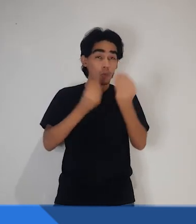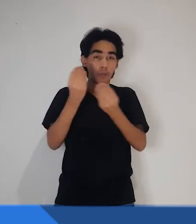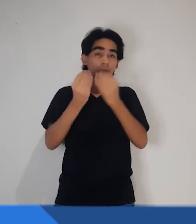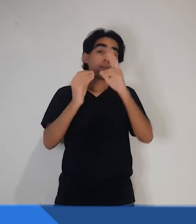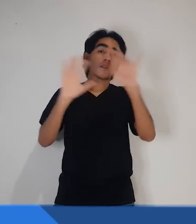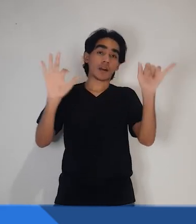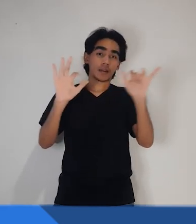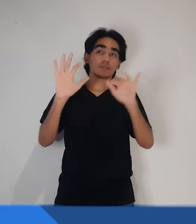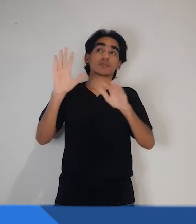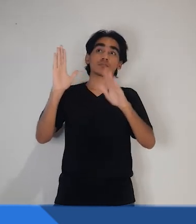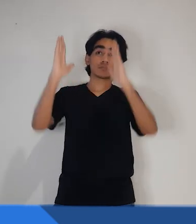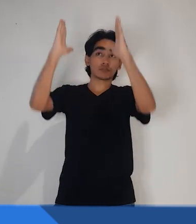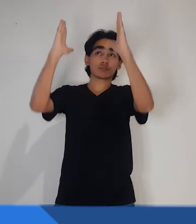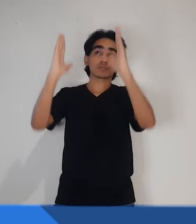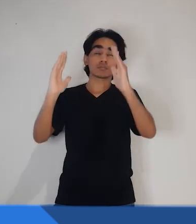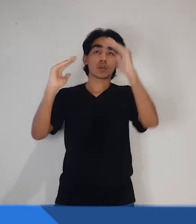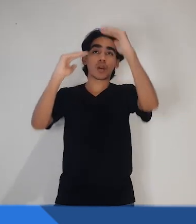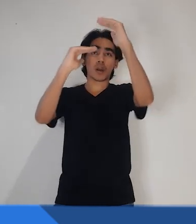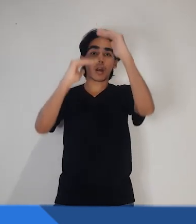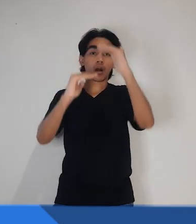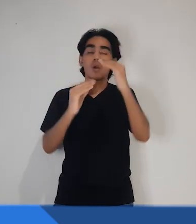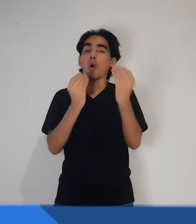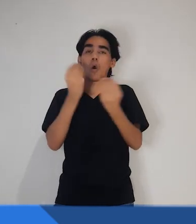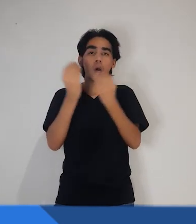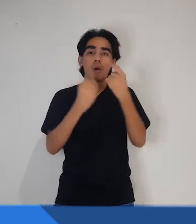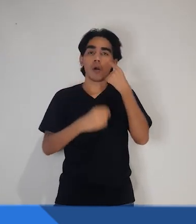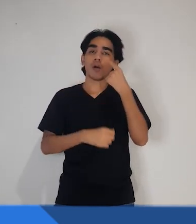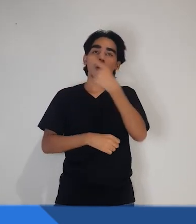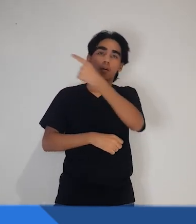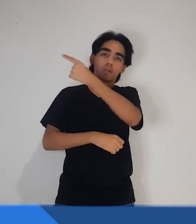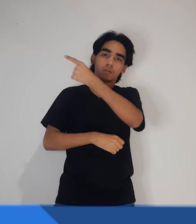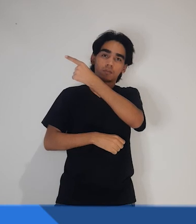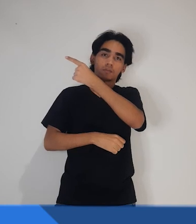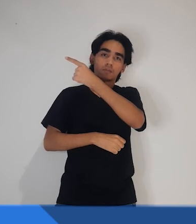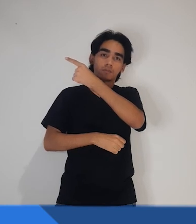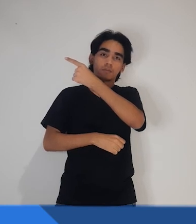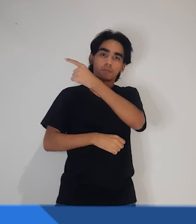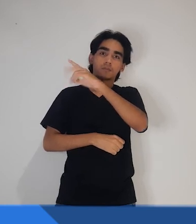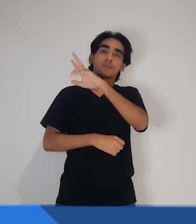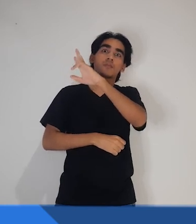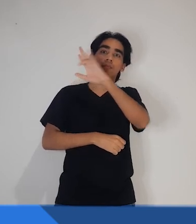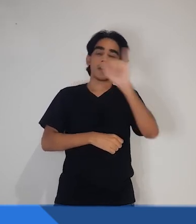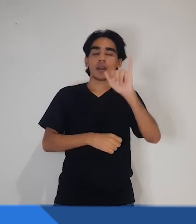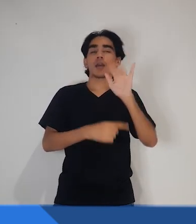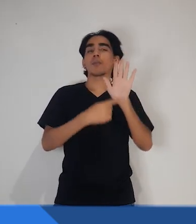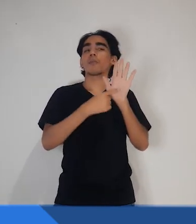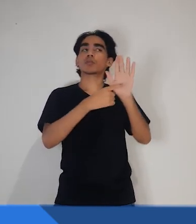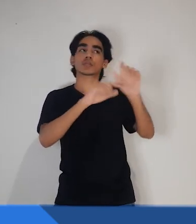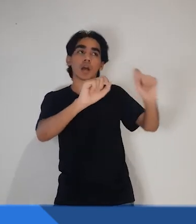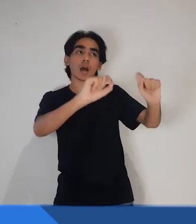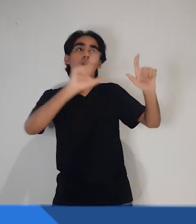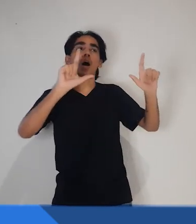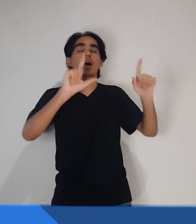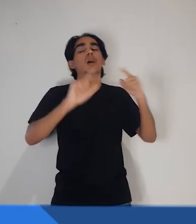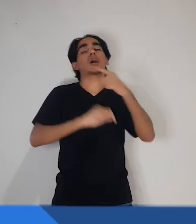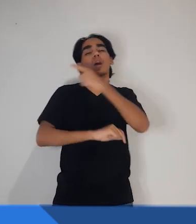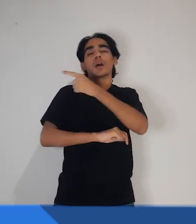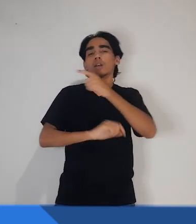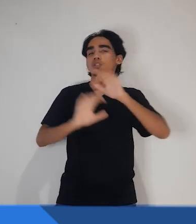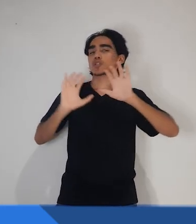que o questionário ele é renderizado para o estudante. O questionário ele vai ser impresso na tela para o